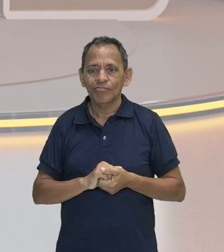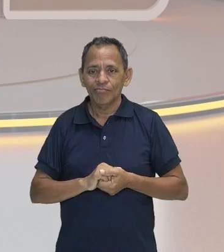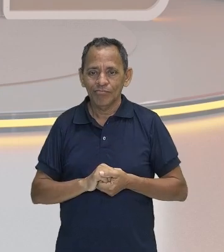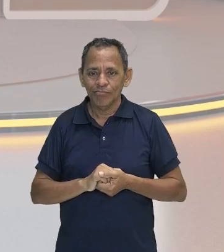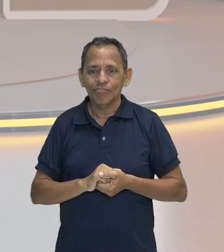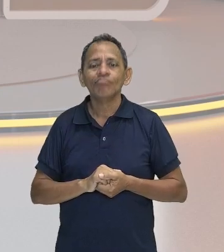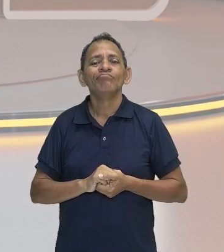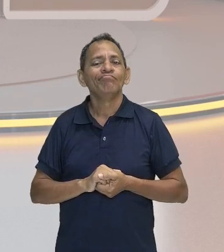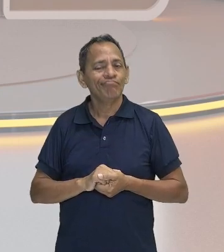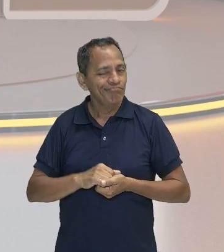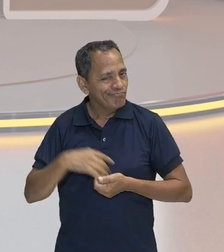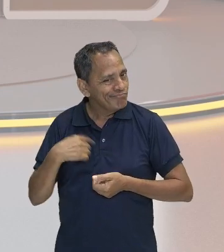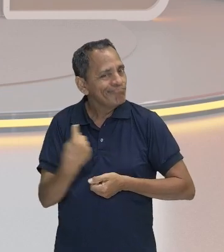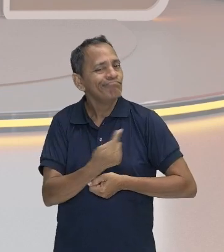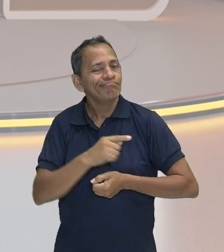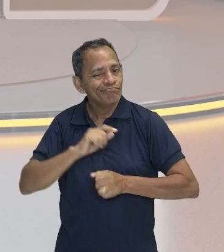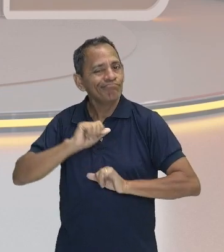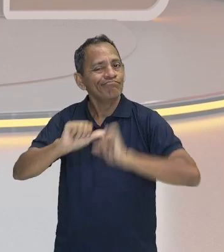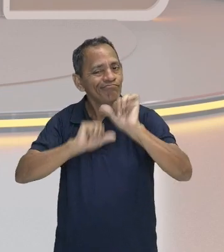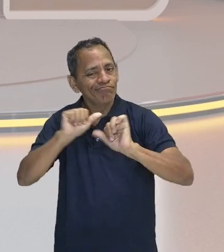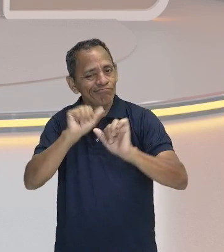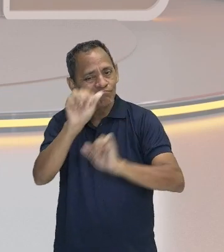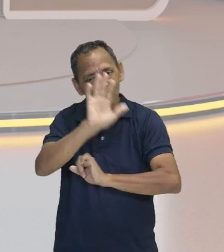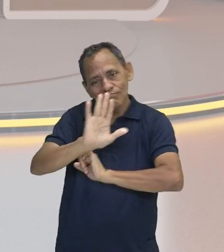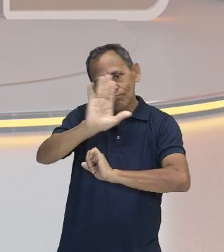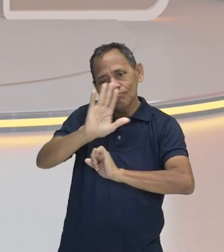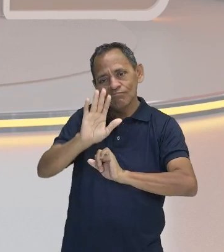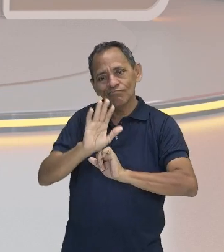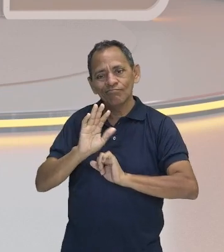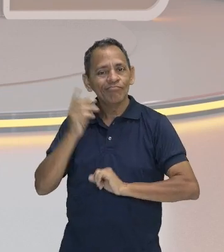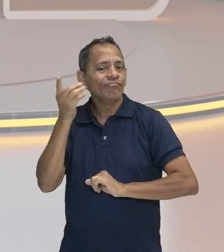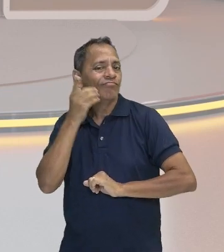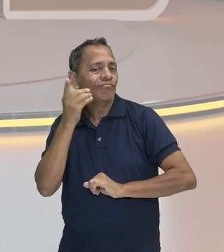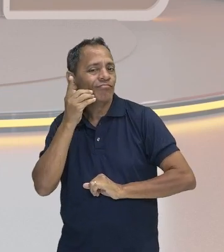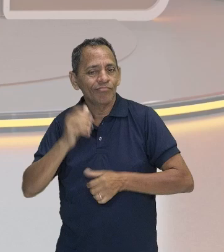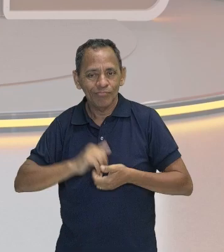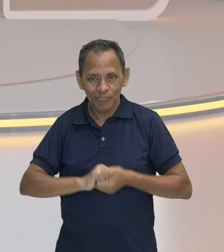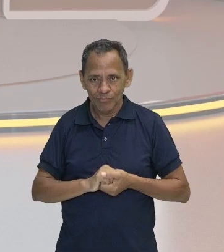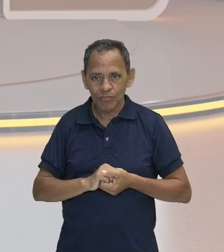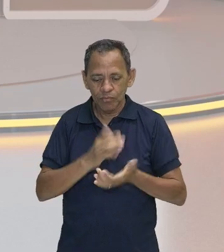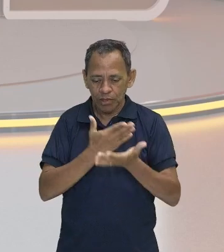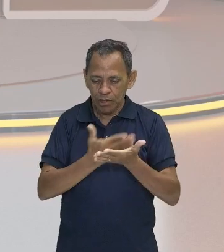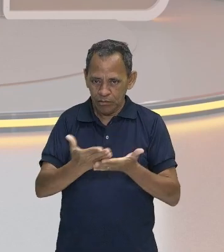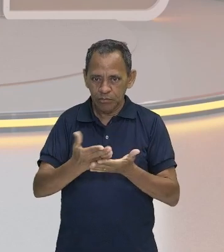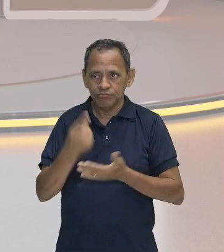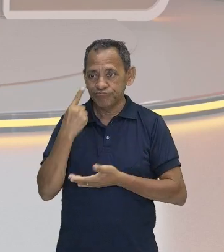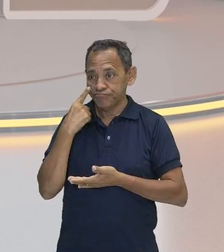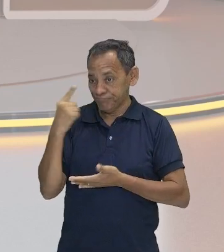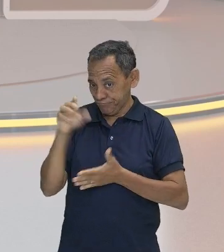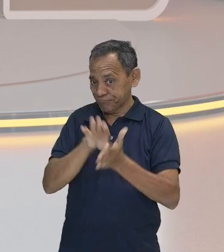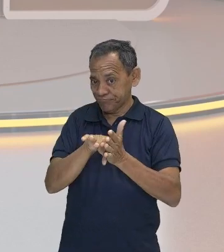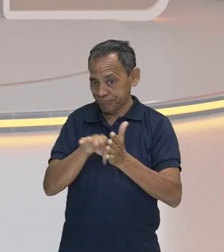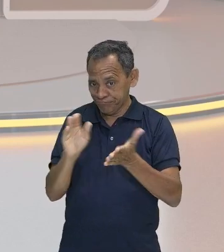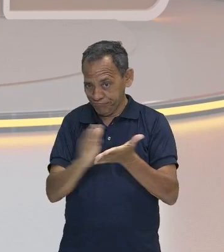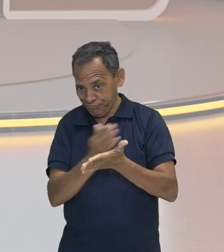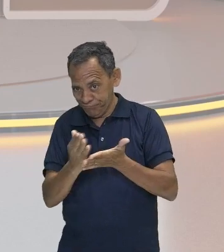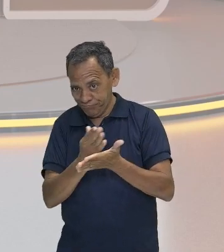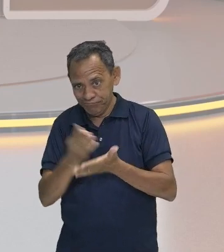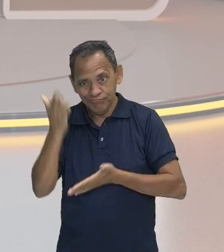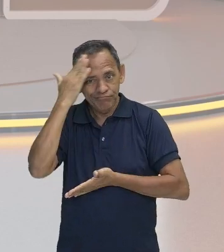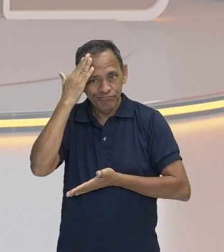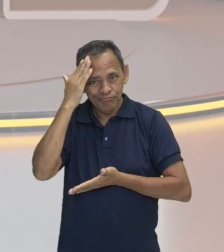Nós modificamos as paisagens aí todos os dias. Então, nós vamos iniciar vendo alguns conceitos para a gente entender um pouco